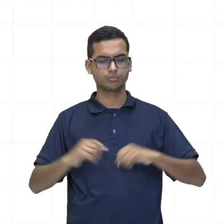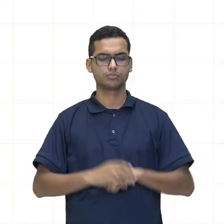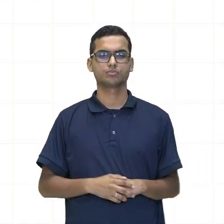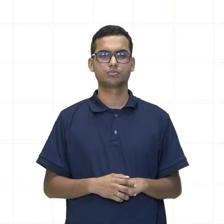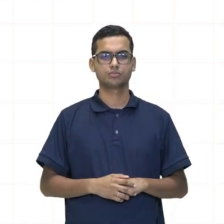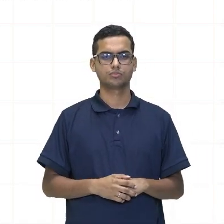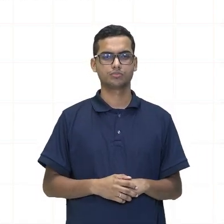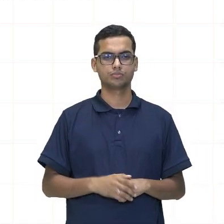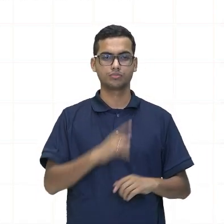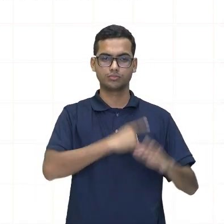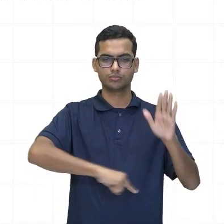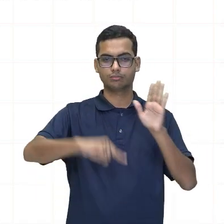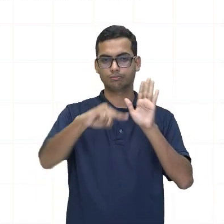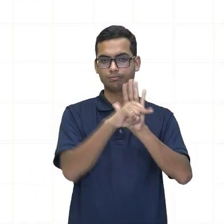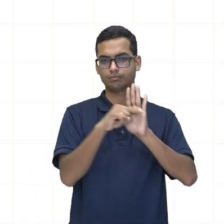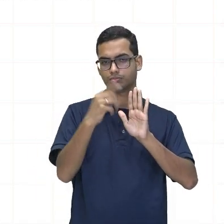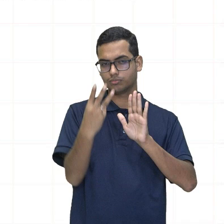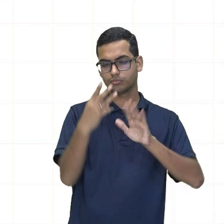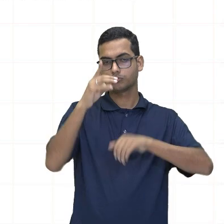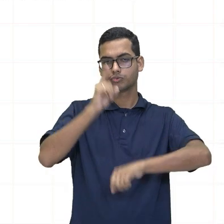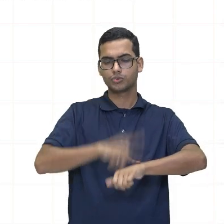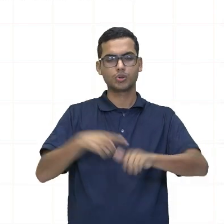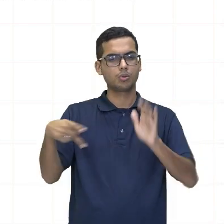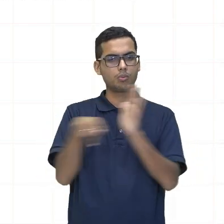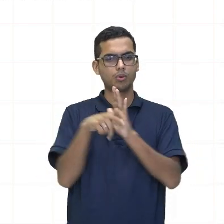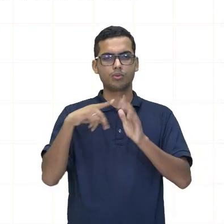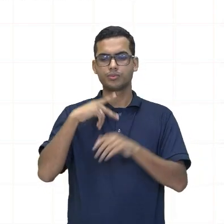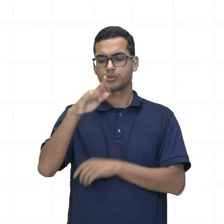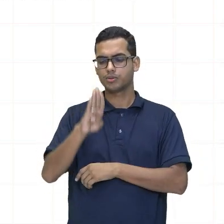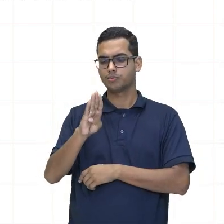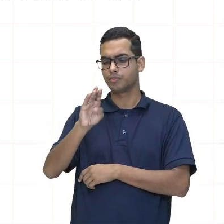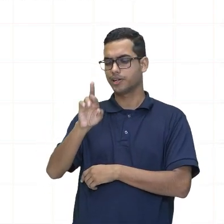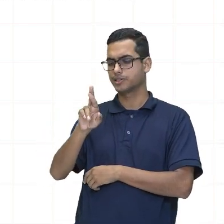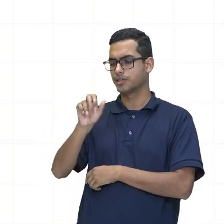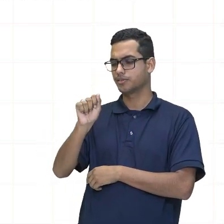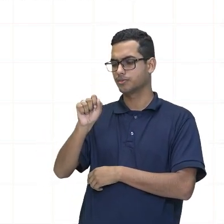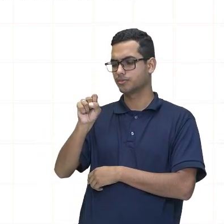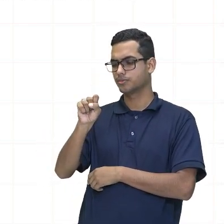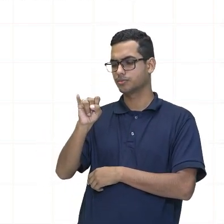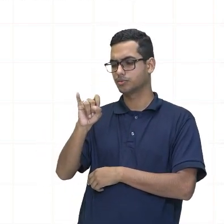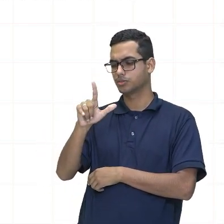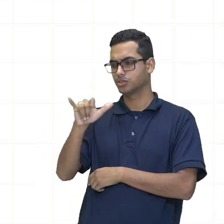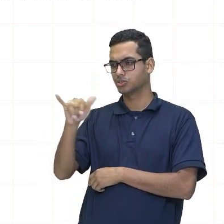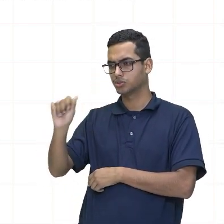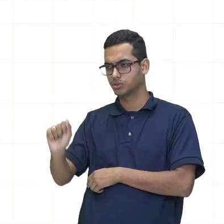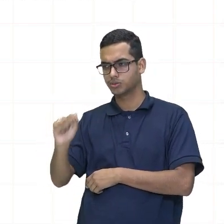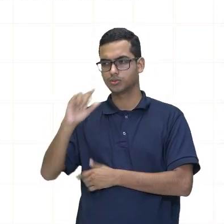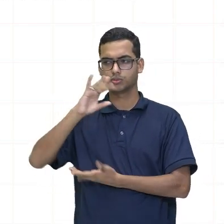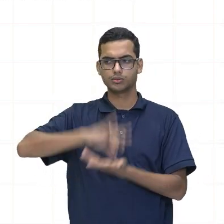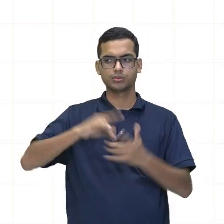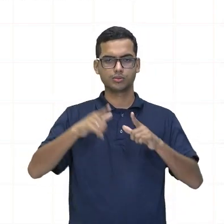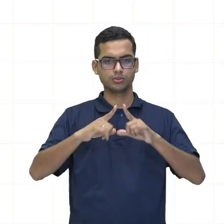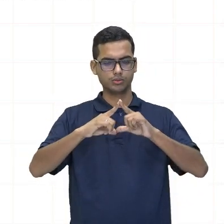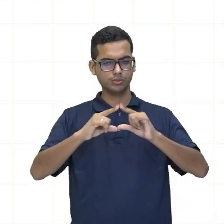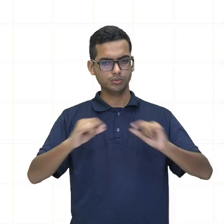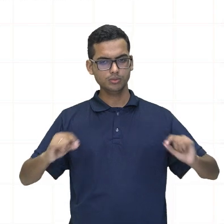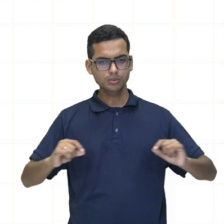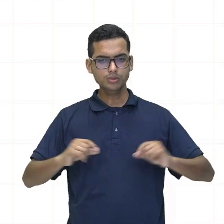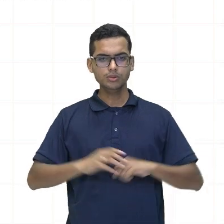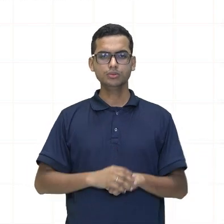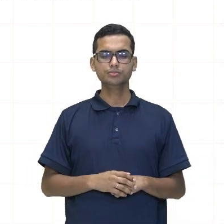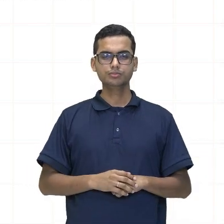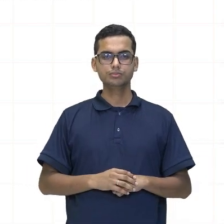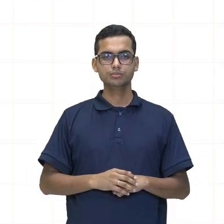fuso -3. Então, isso quer dizer que o território que lá